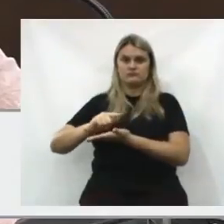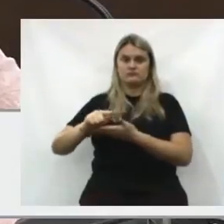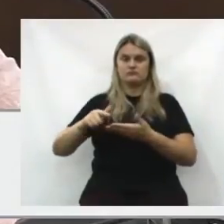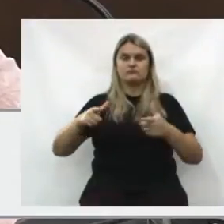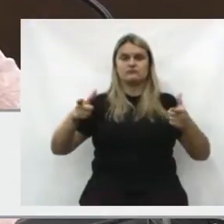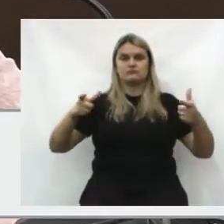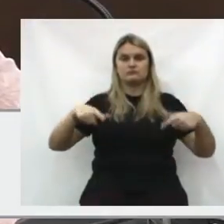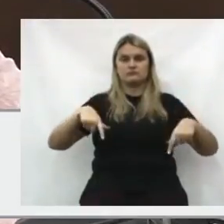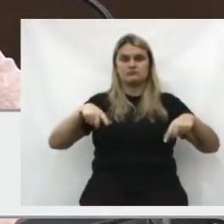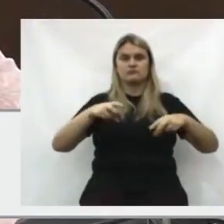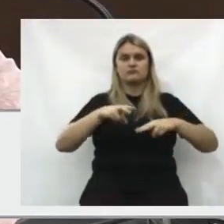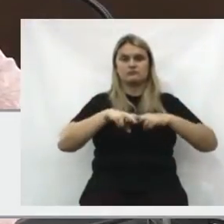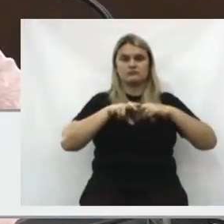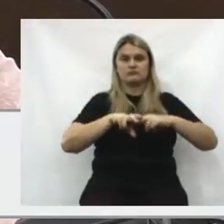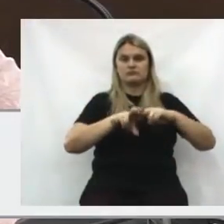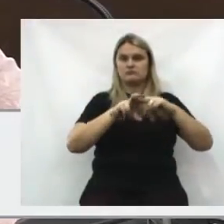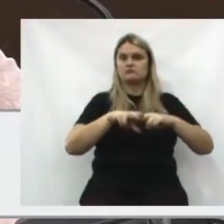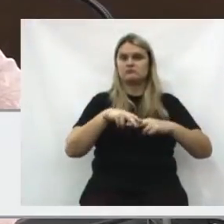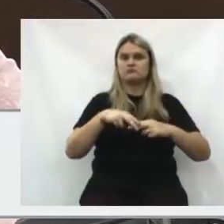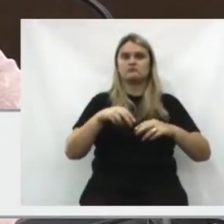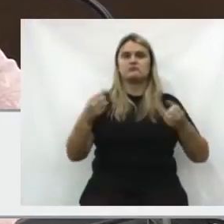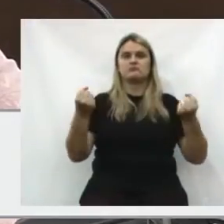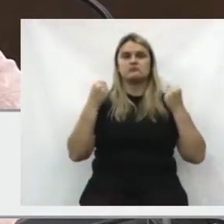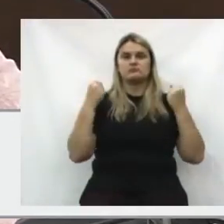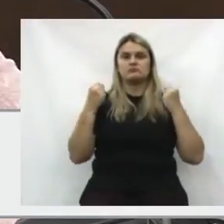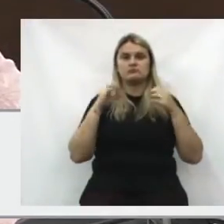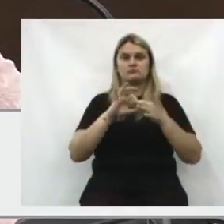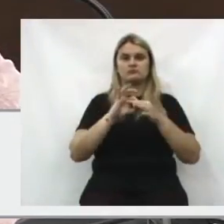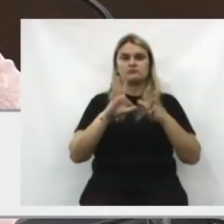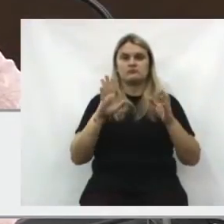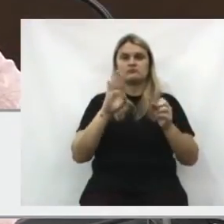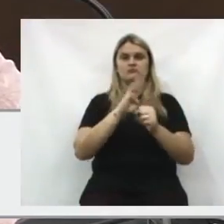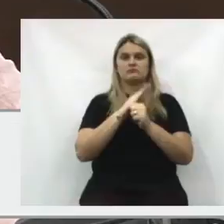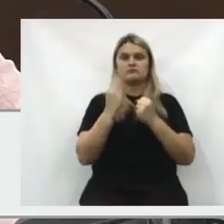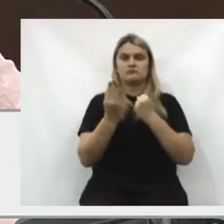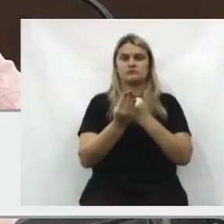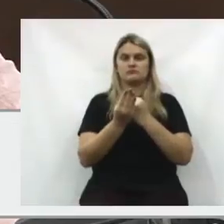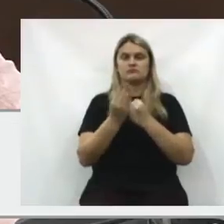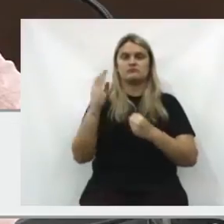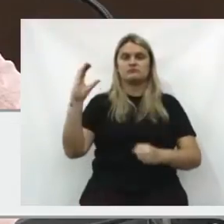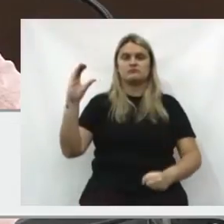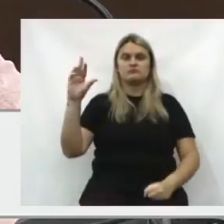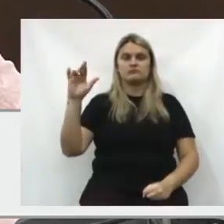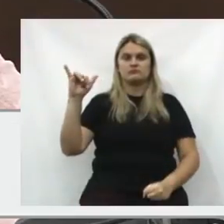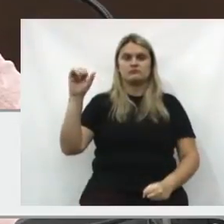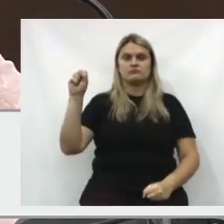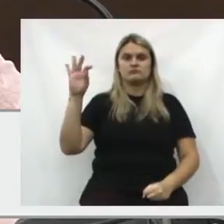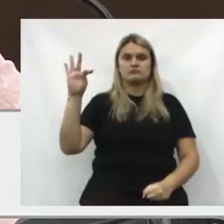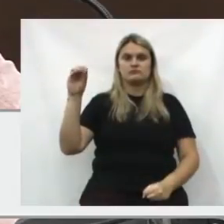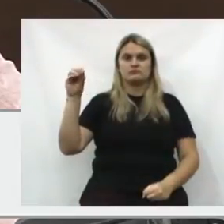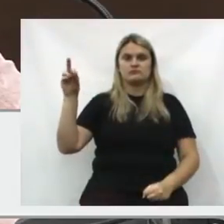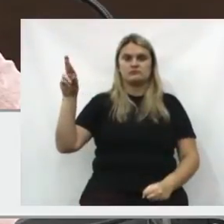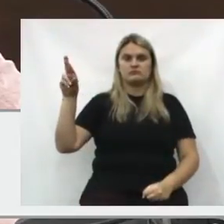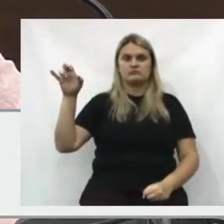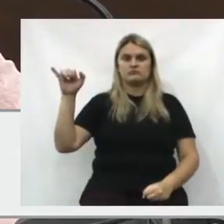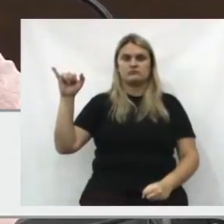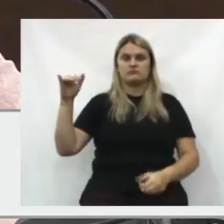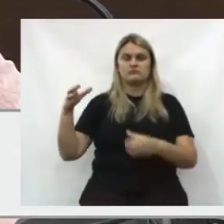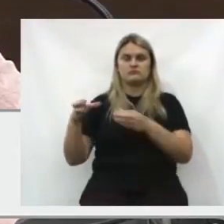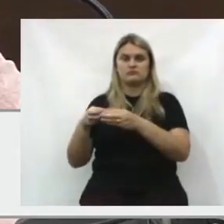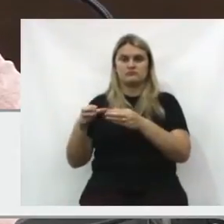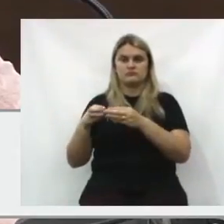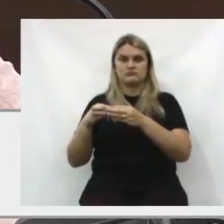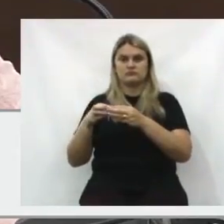dos parques, passeios, campos e academia ao ar livre dos bairros Cristo Rei, Conjuntos e João